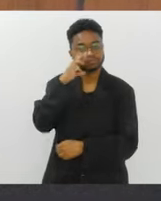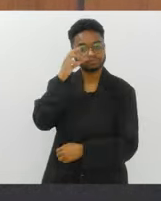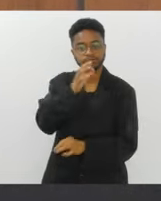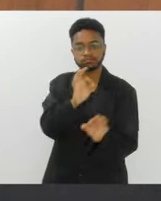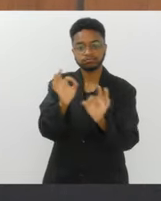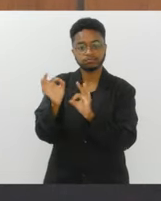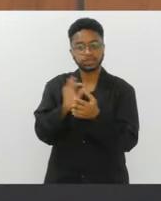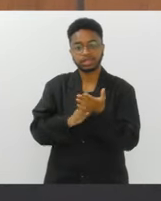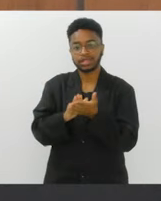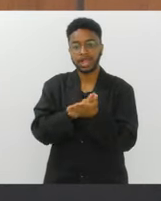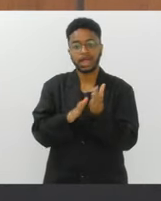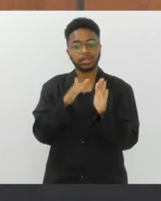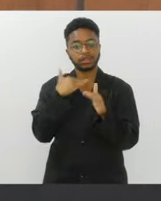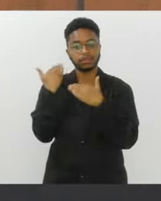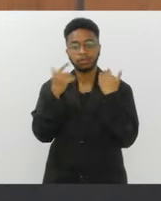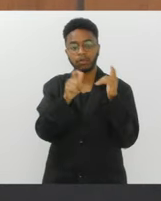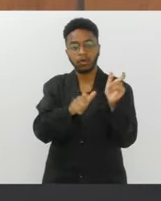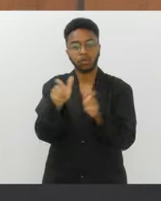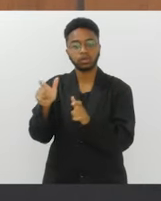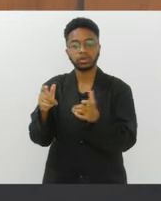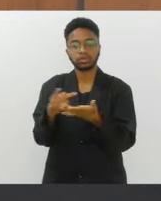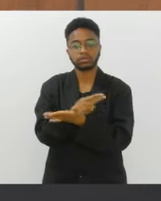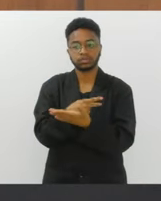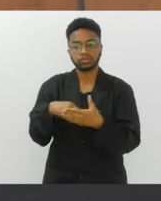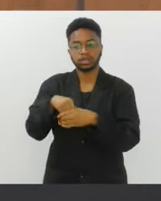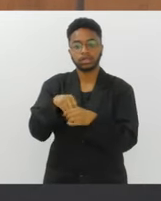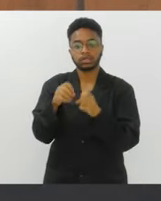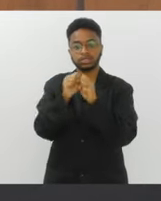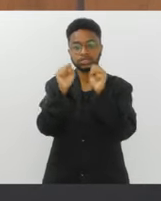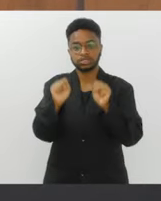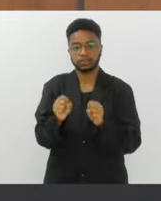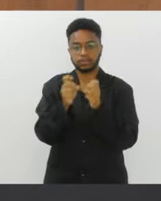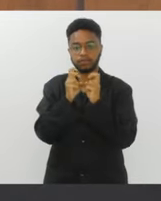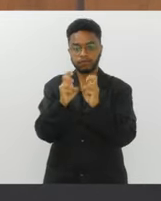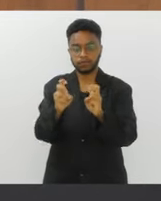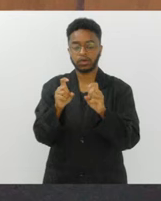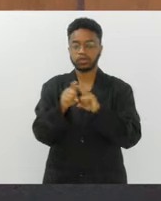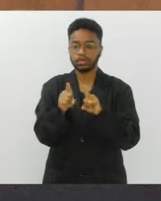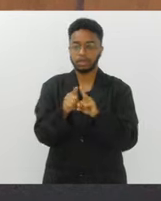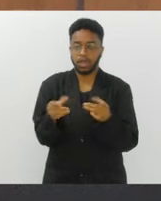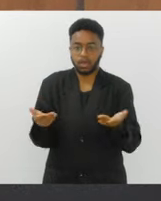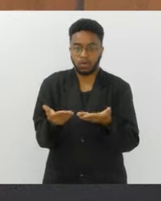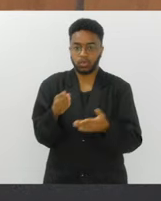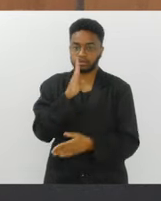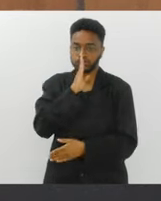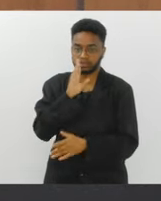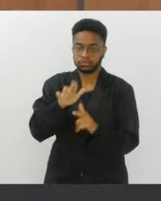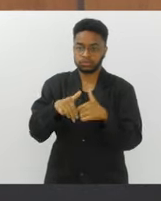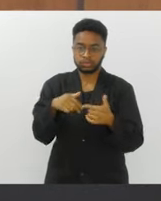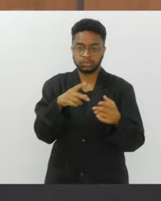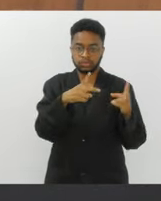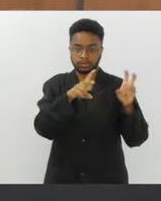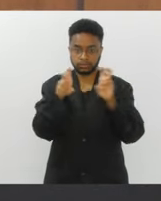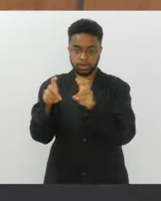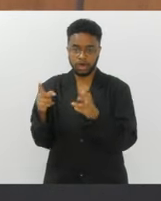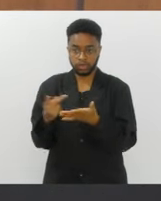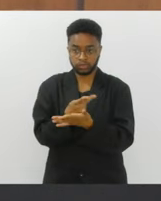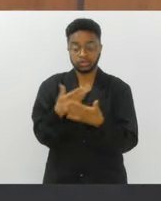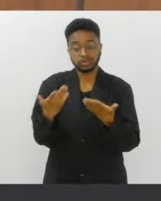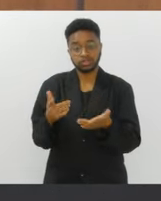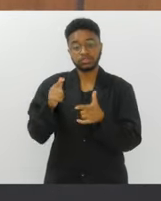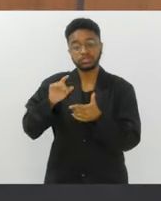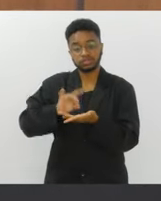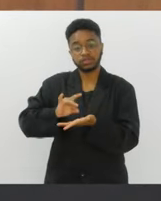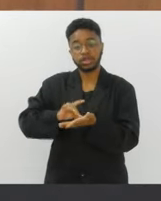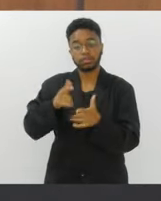não investigava nenhuma das mortes que aconteciam no sistema ferroviário e ainda se omitem diante dessa realidade. Então, na verdade, companheiros, o problema